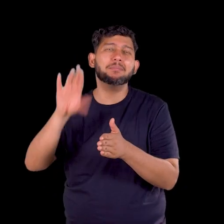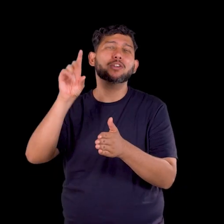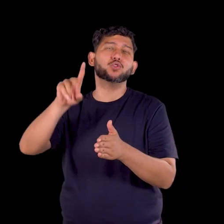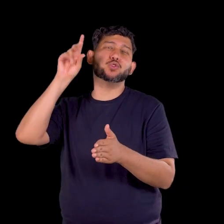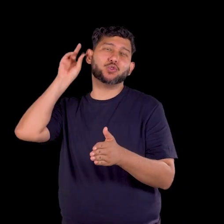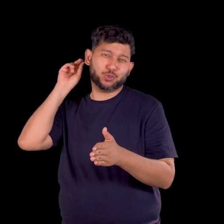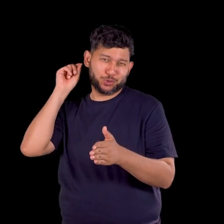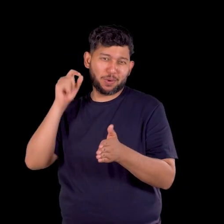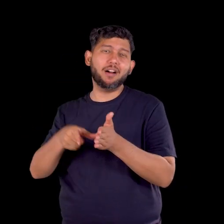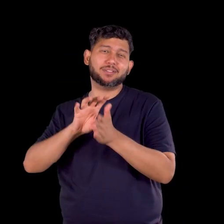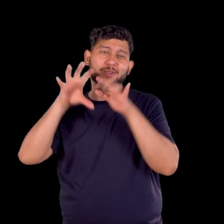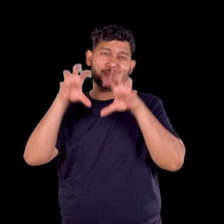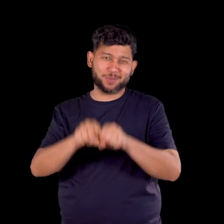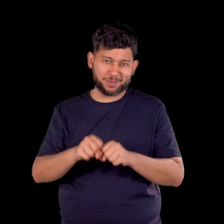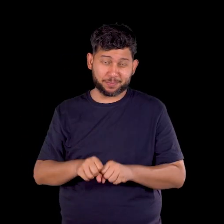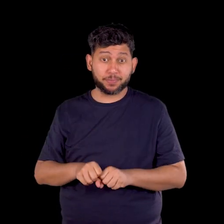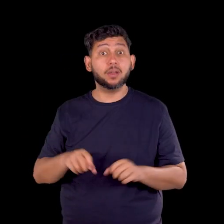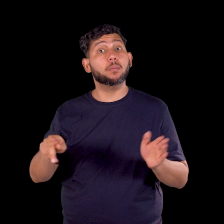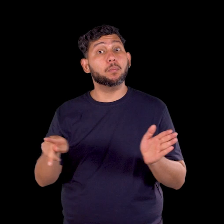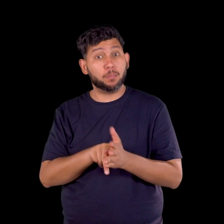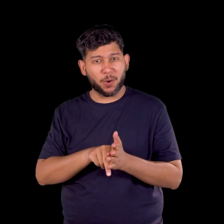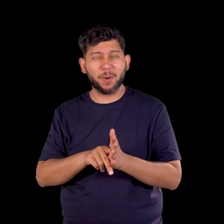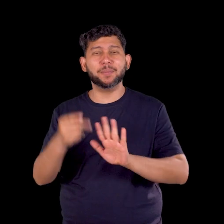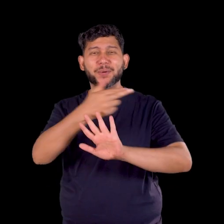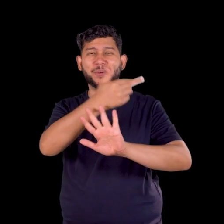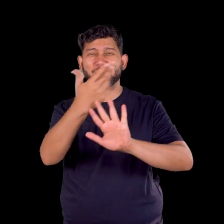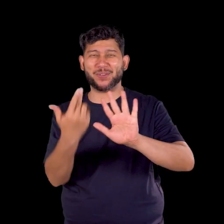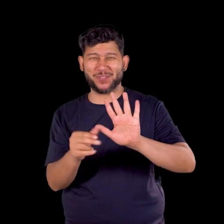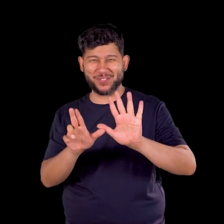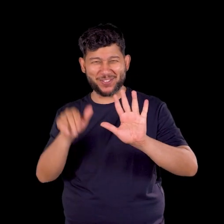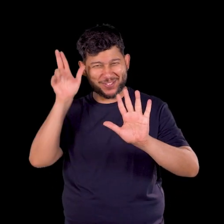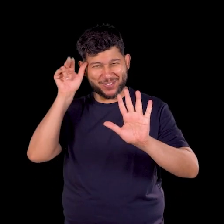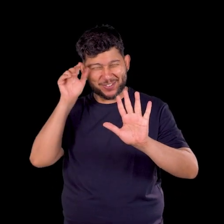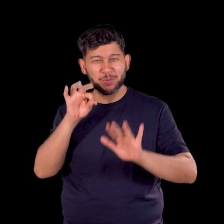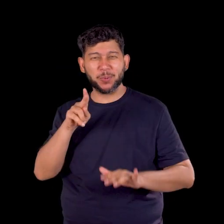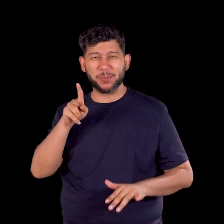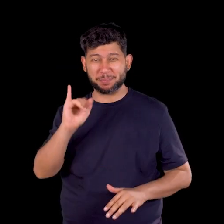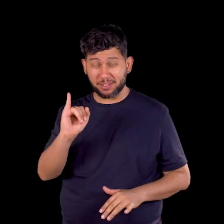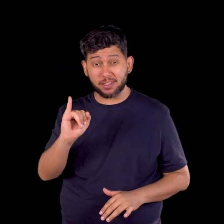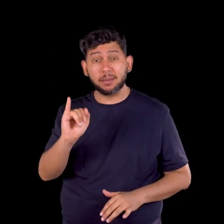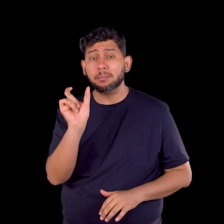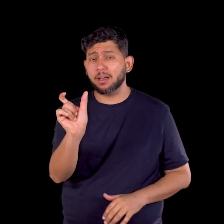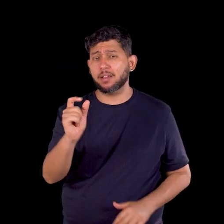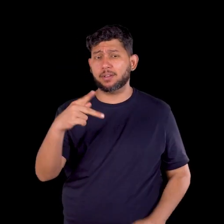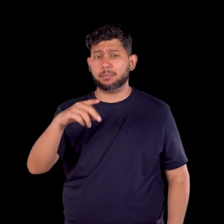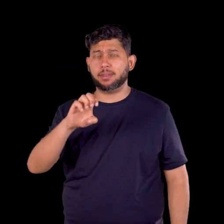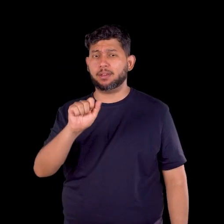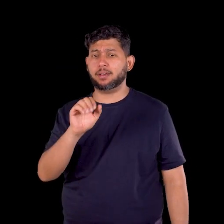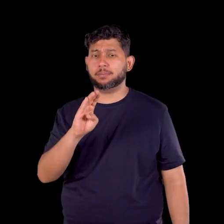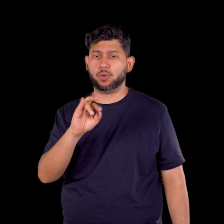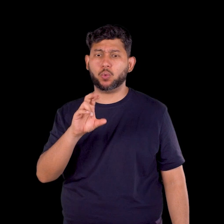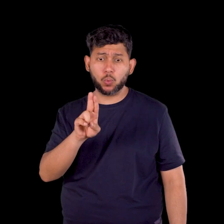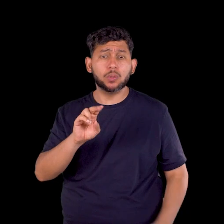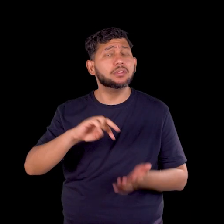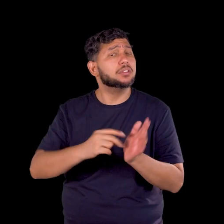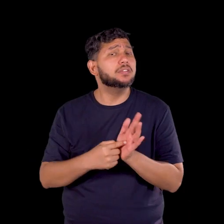pré-colombiano. De provável origem tupi-guarani, a palavra Peabiru designava, na verdade, diferentes caminhos, alguns